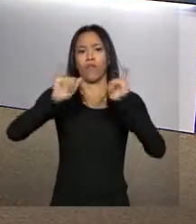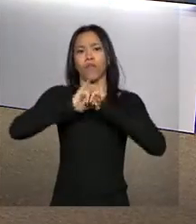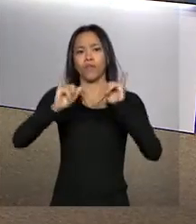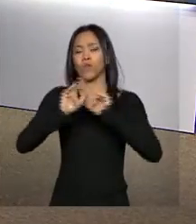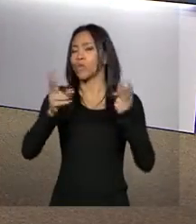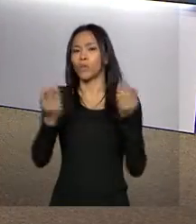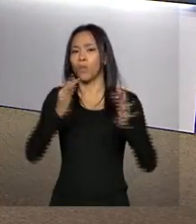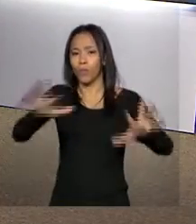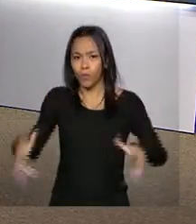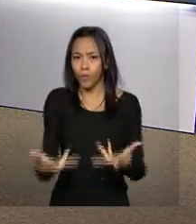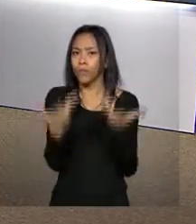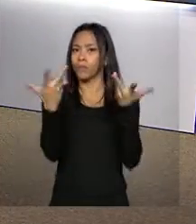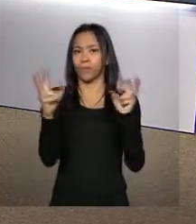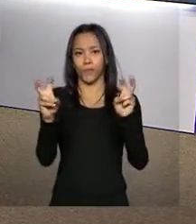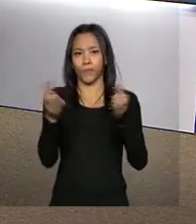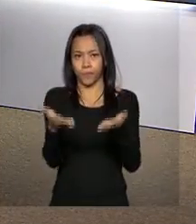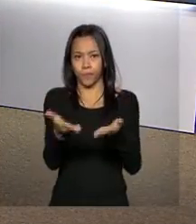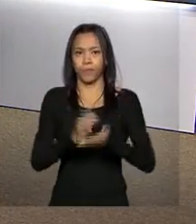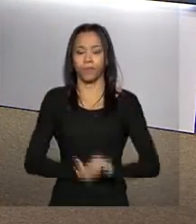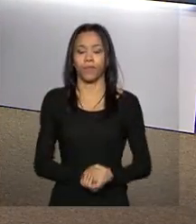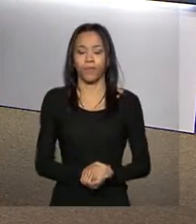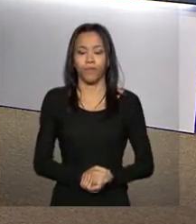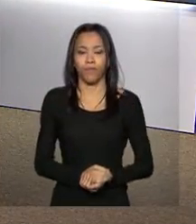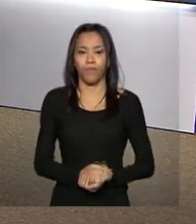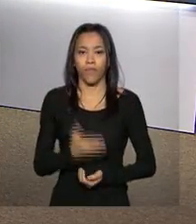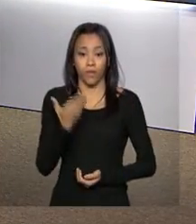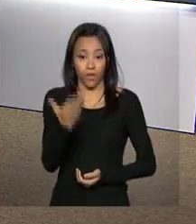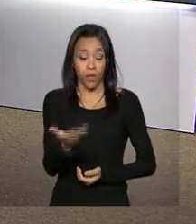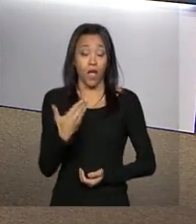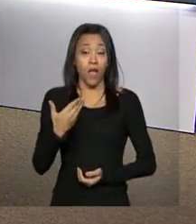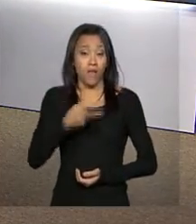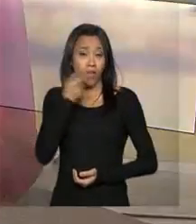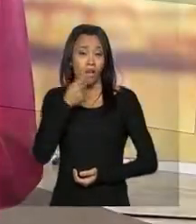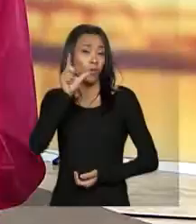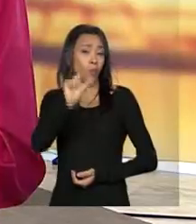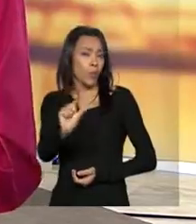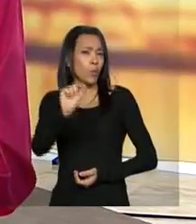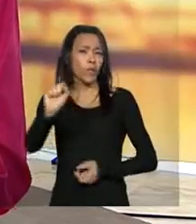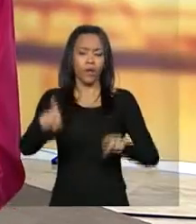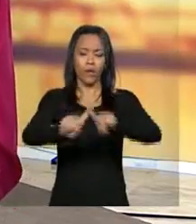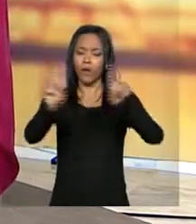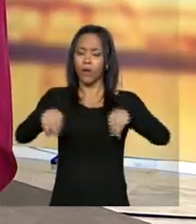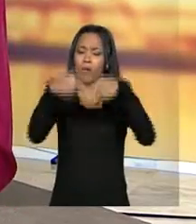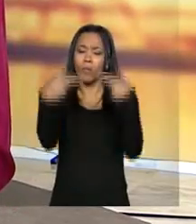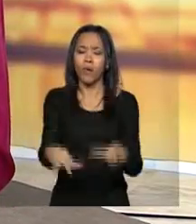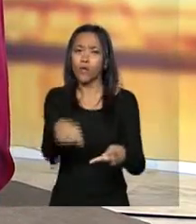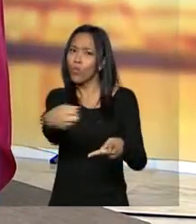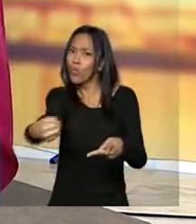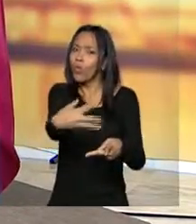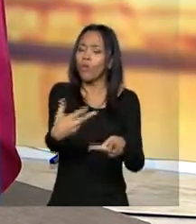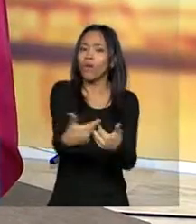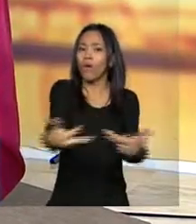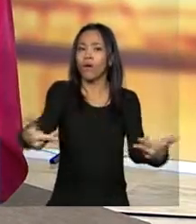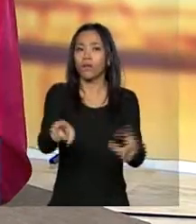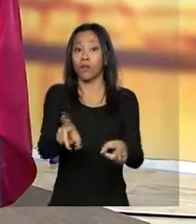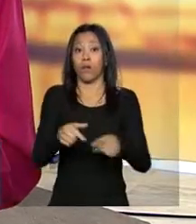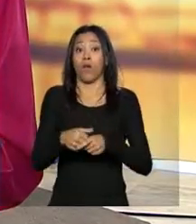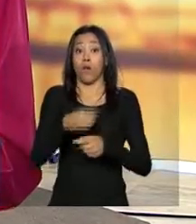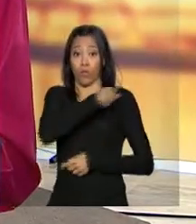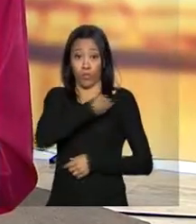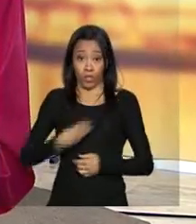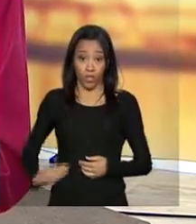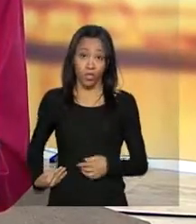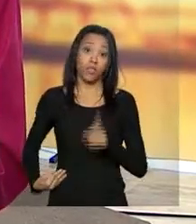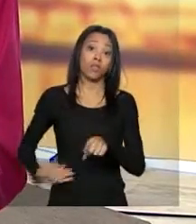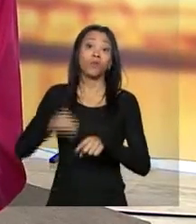sobre a cerimônia. Ana? Daniele, falando um pouquinho do que o plano deve trazer de novidade, o ministro do